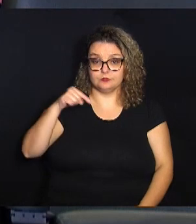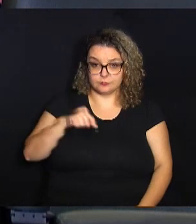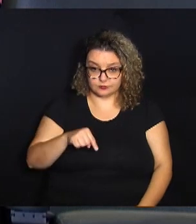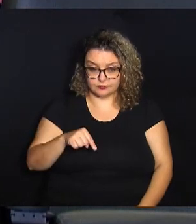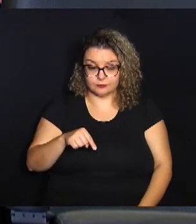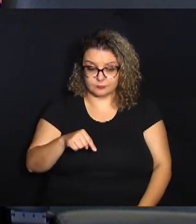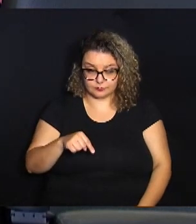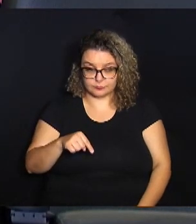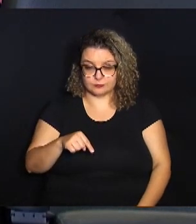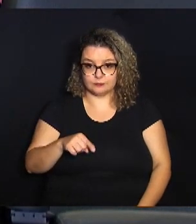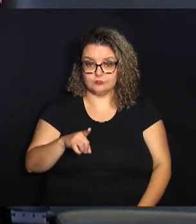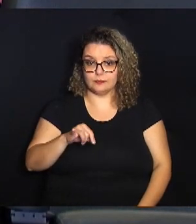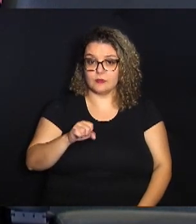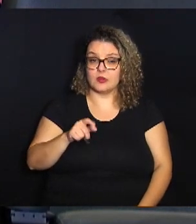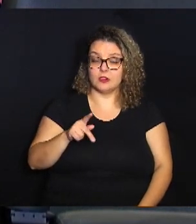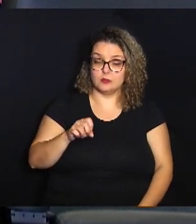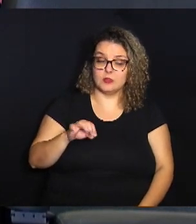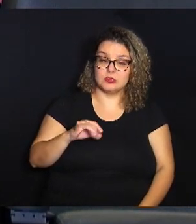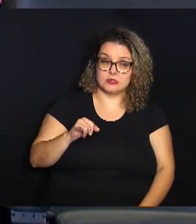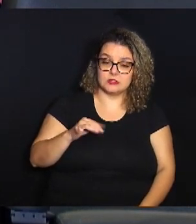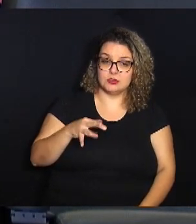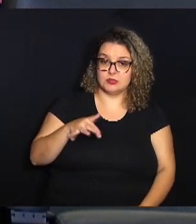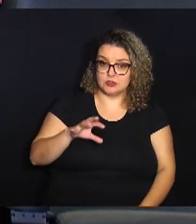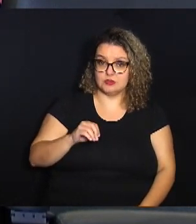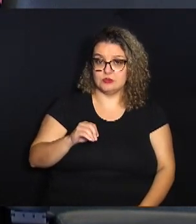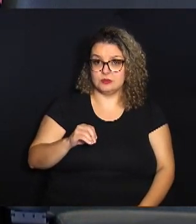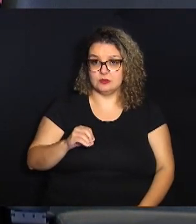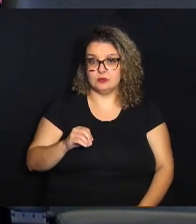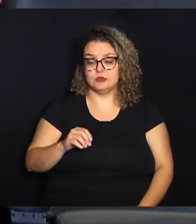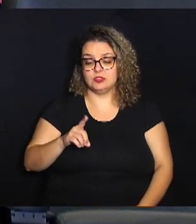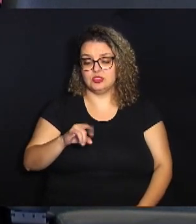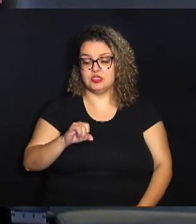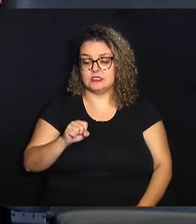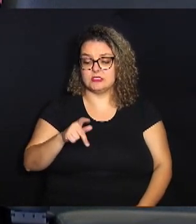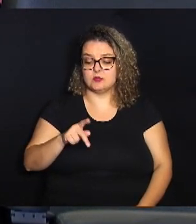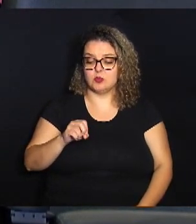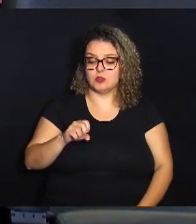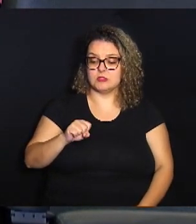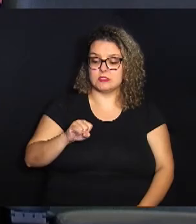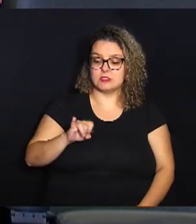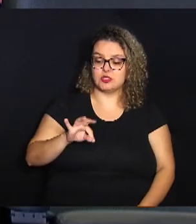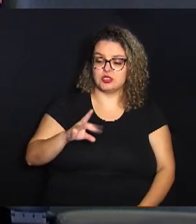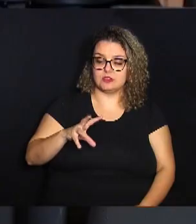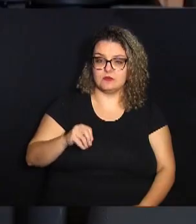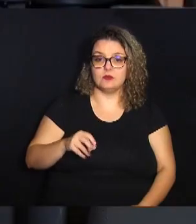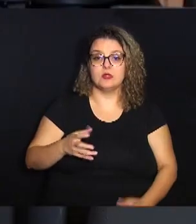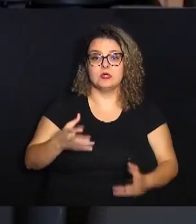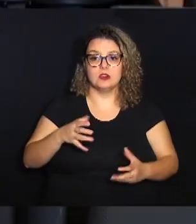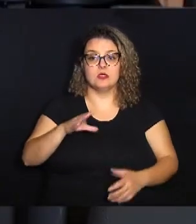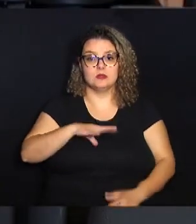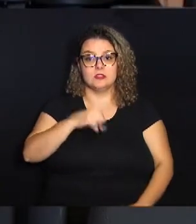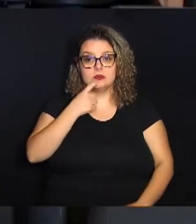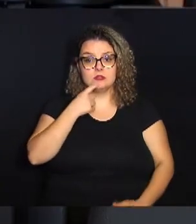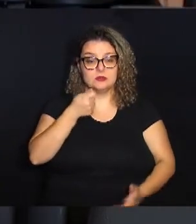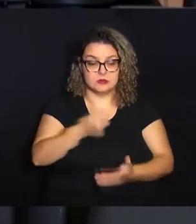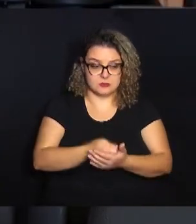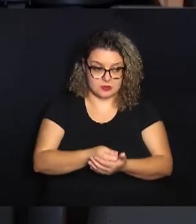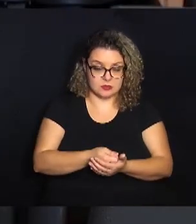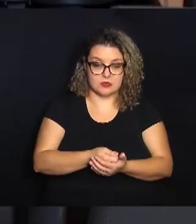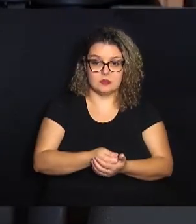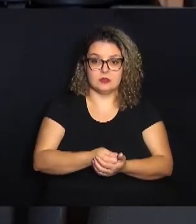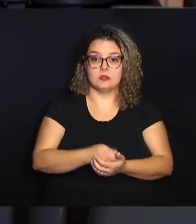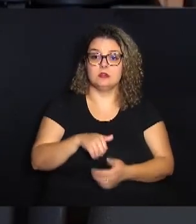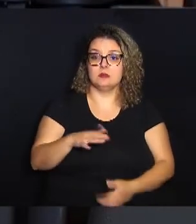dispositivo, eu quero que ele esteja na cidade de Campinas, seja garantido, mas mais que isso, né, ele chama